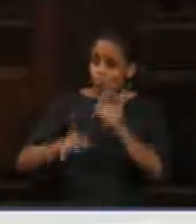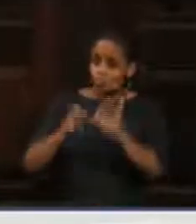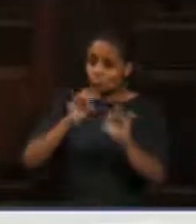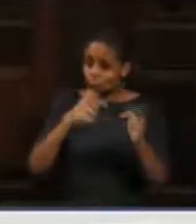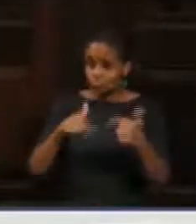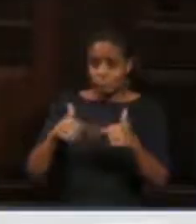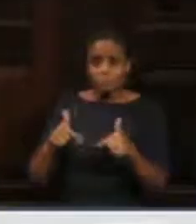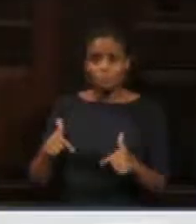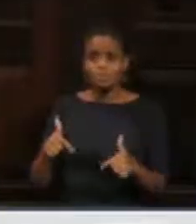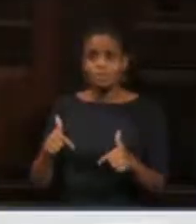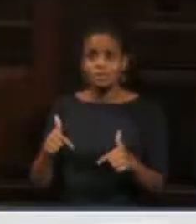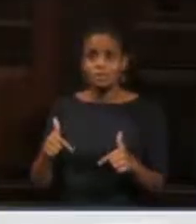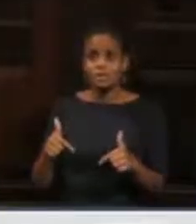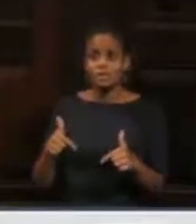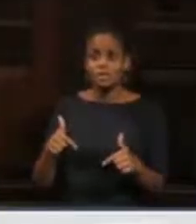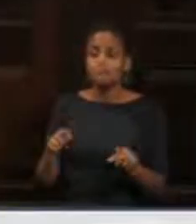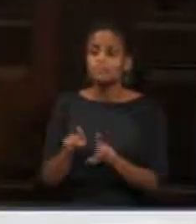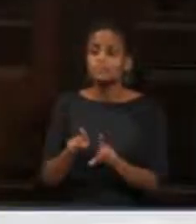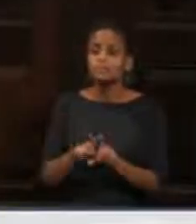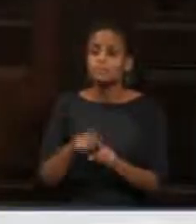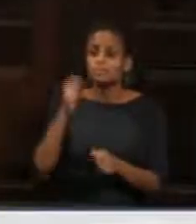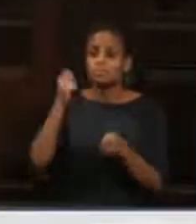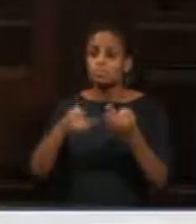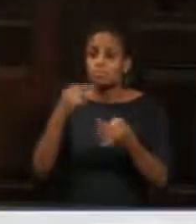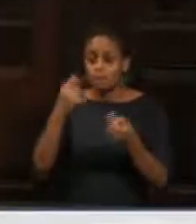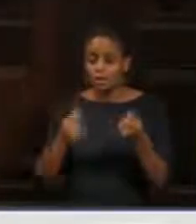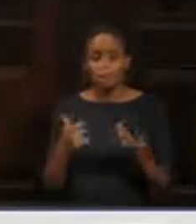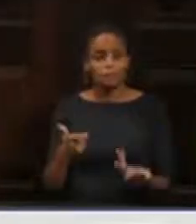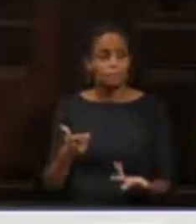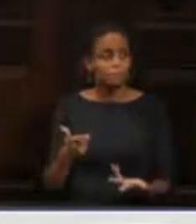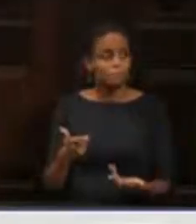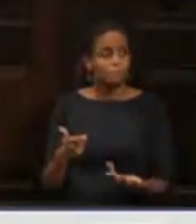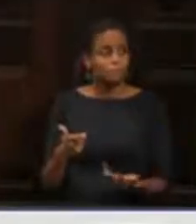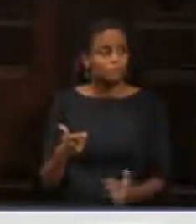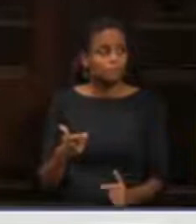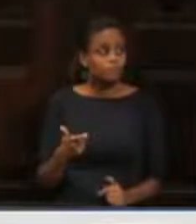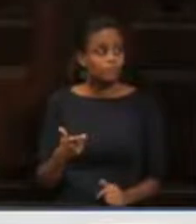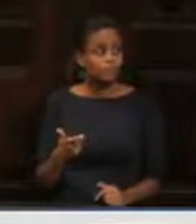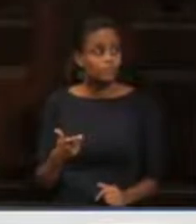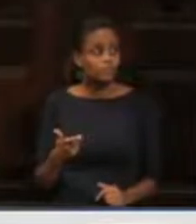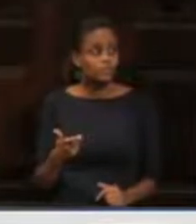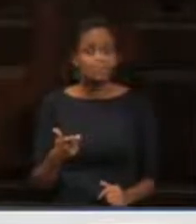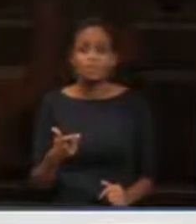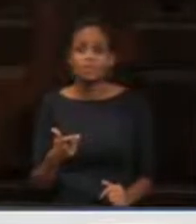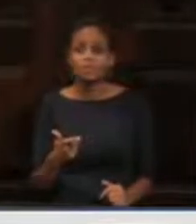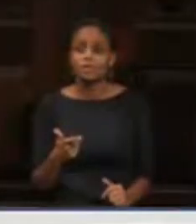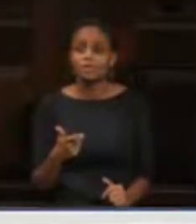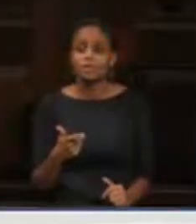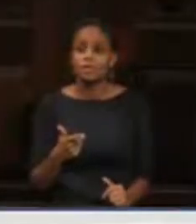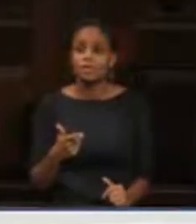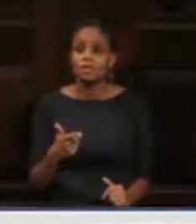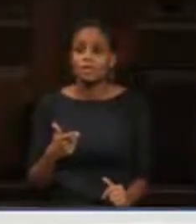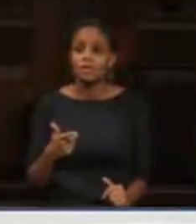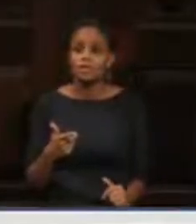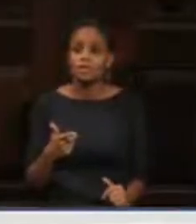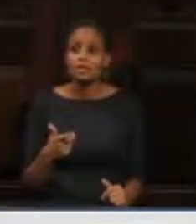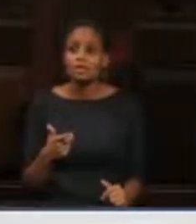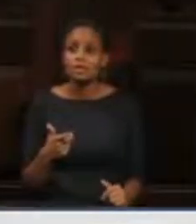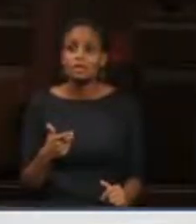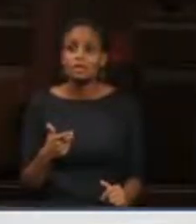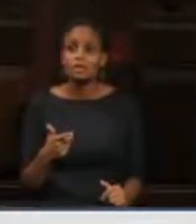lá dar suas justificativas, que por sinal, ofensivas, a qual me chamava